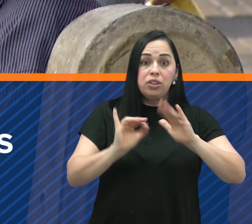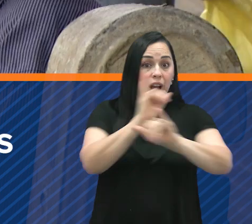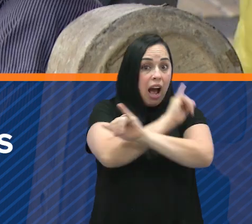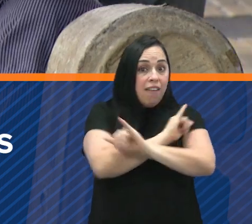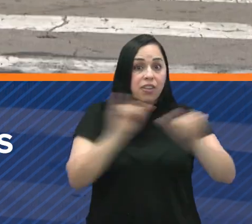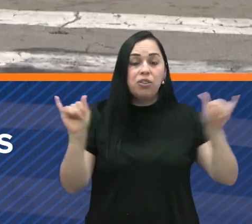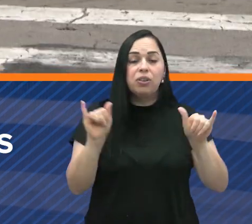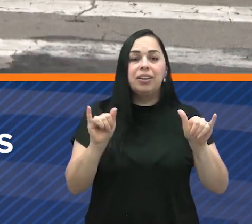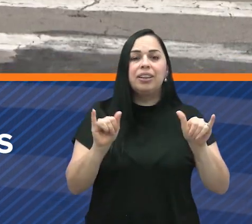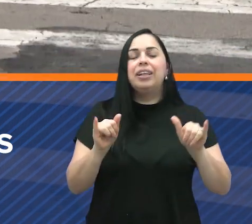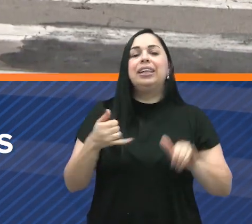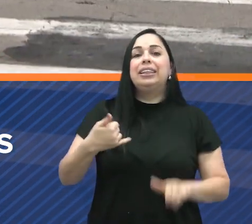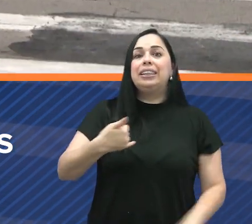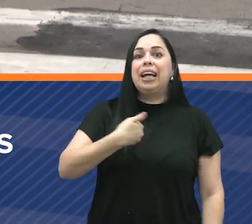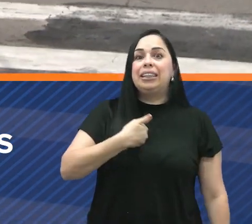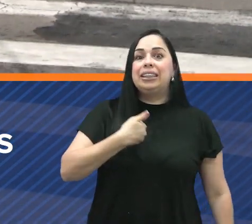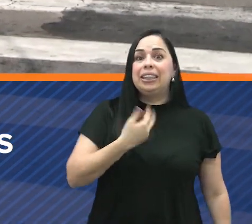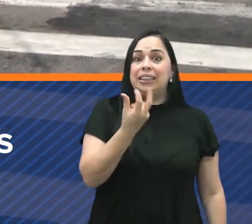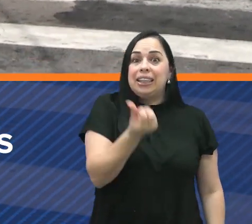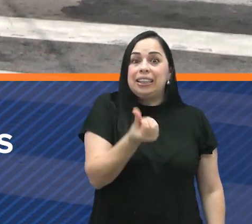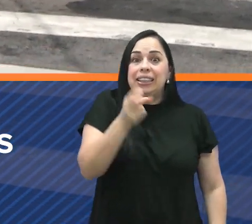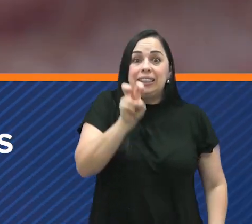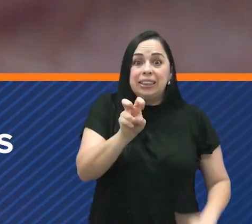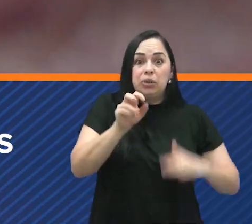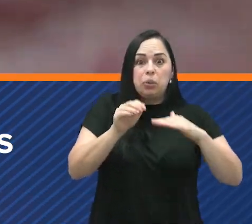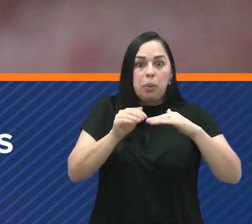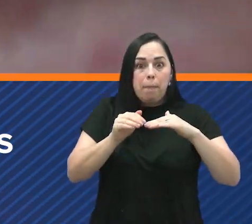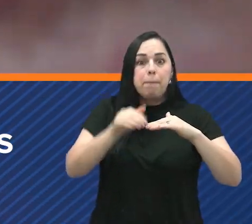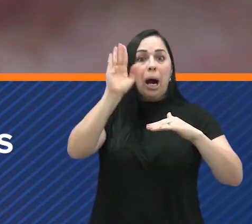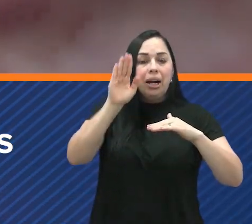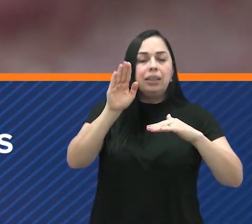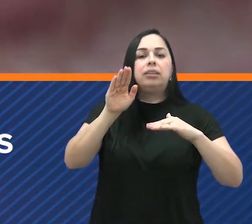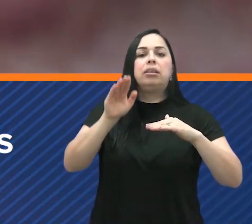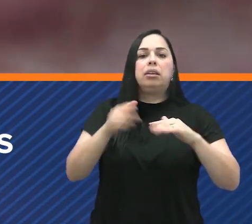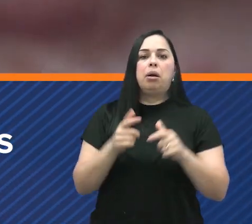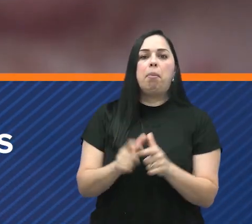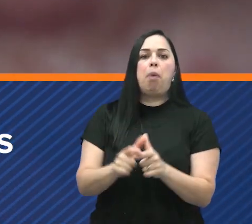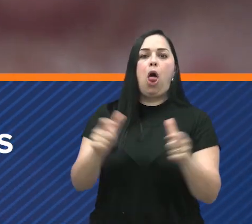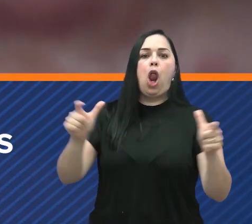de pessoas a partir de 65 anos cresceu